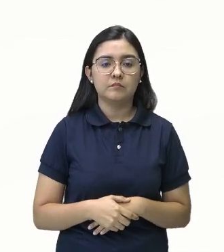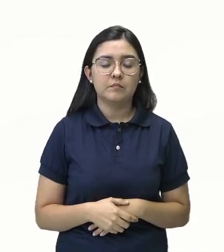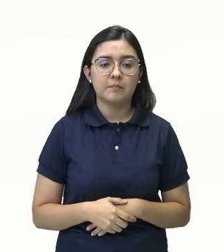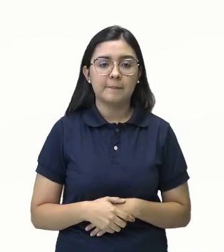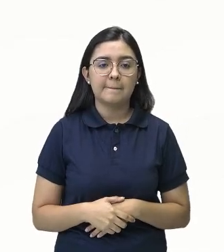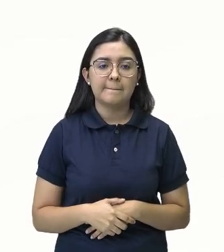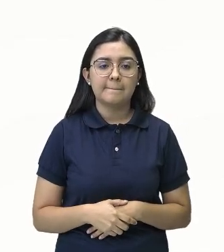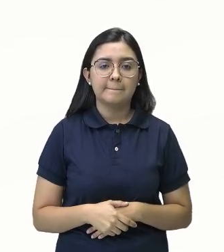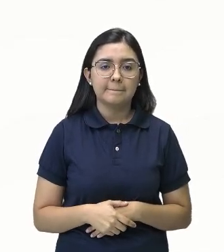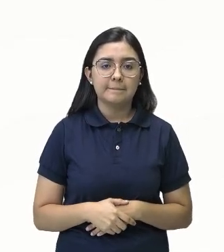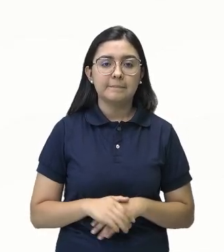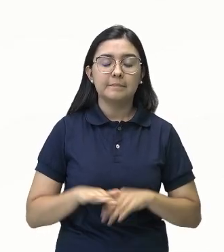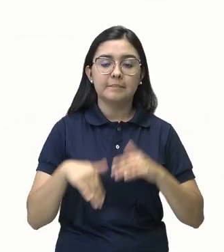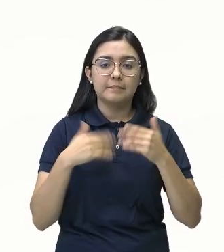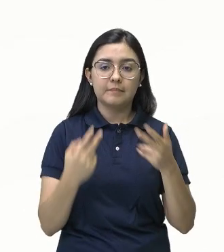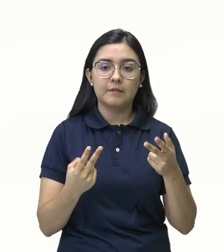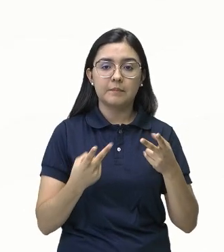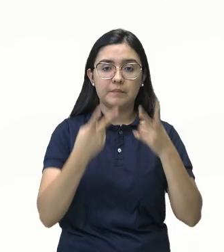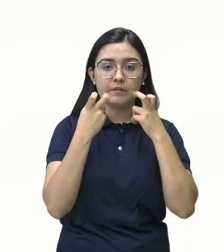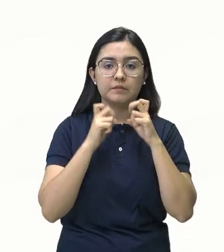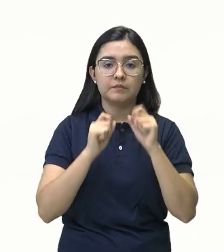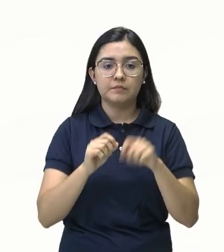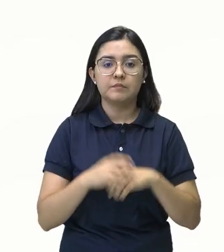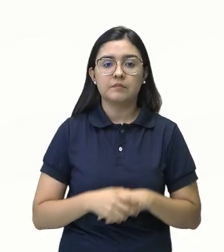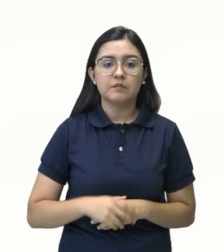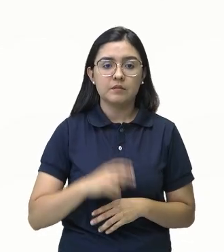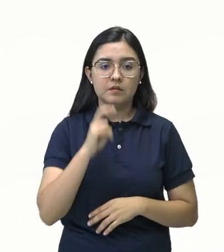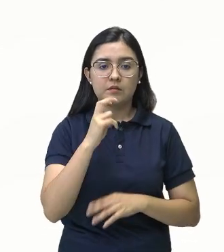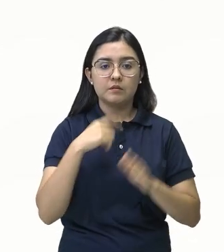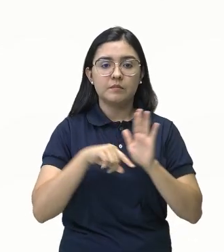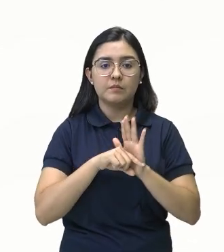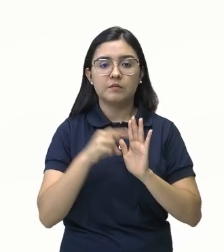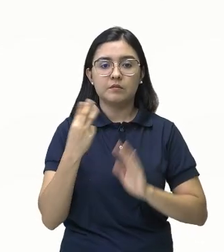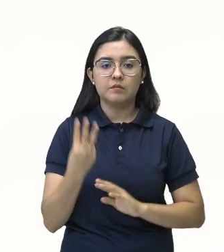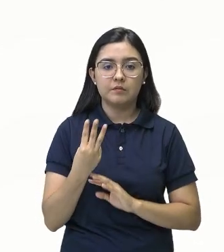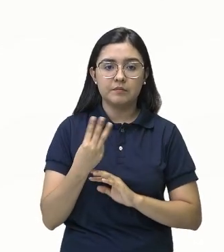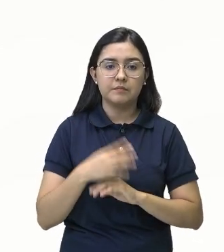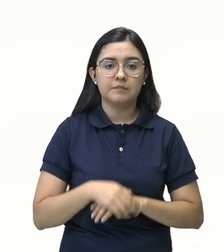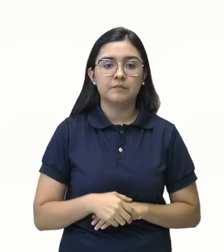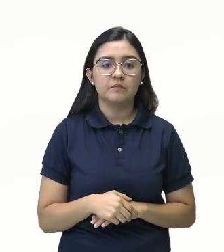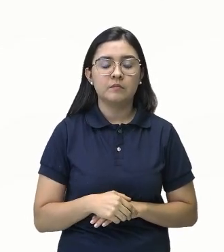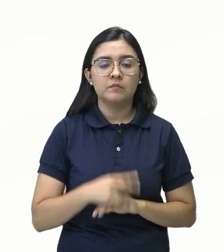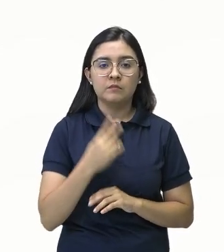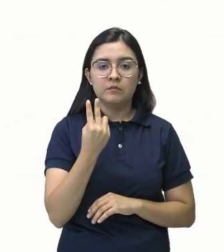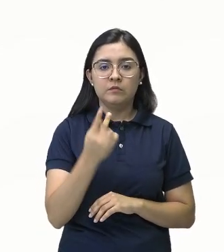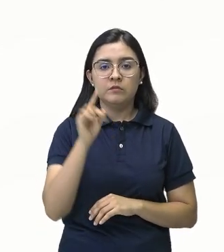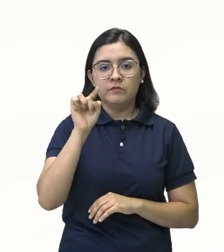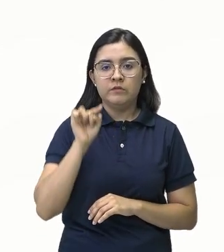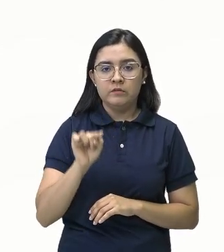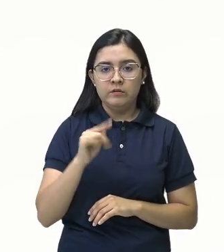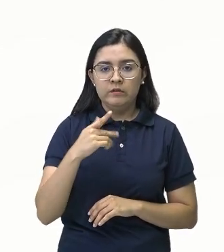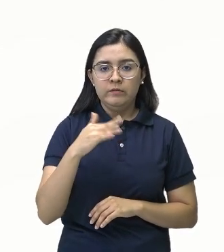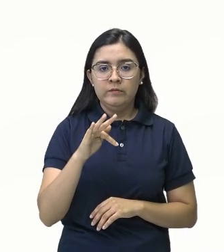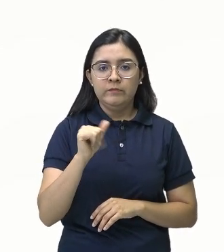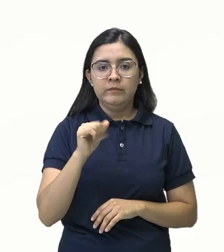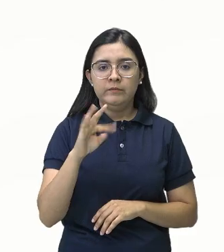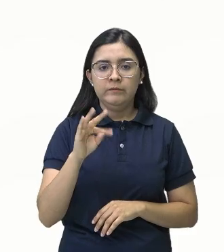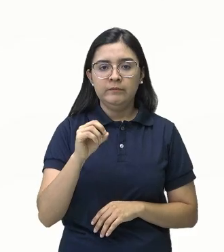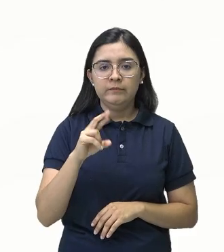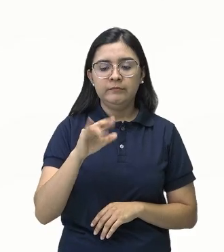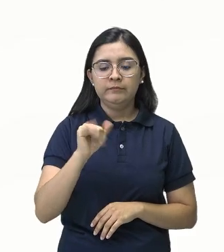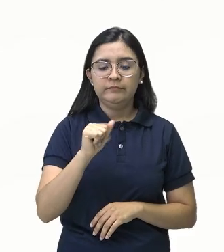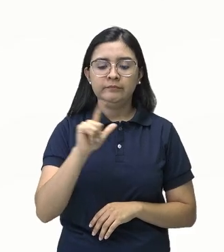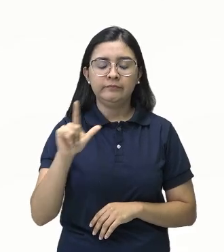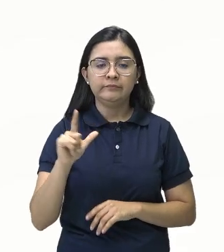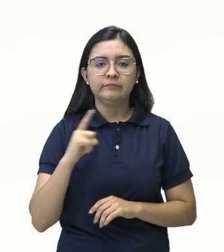tá? Observe que 5 menos 3 vai ser 2 fatorial. Eu vou chegar